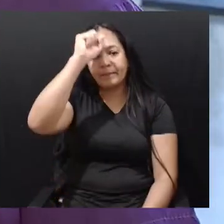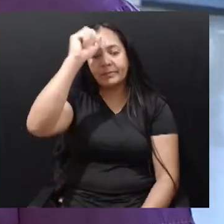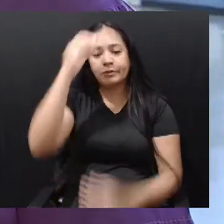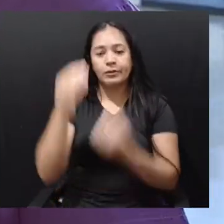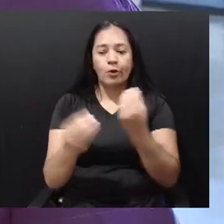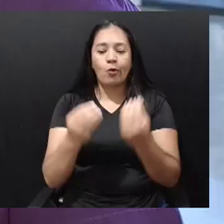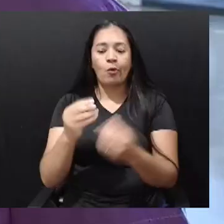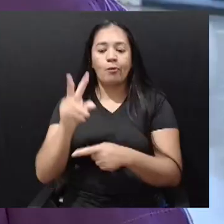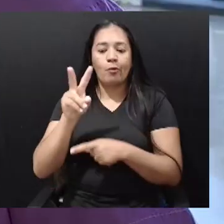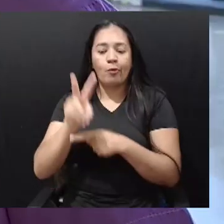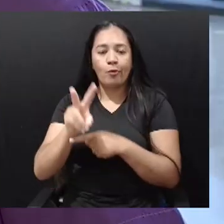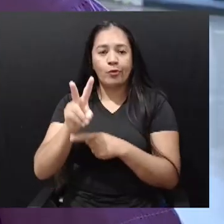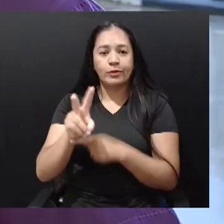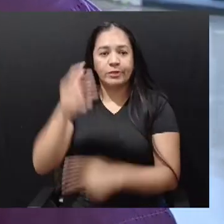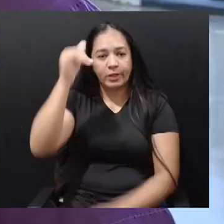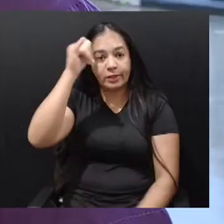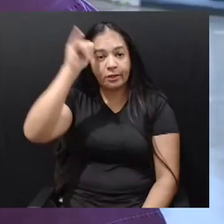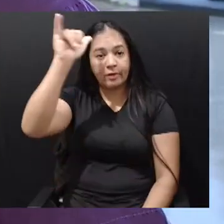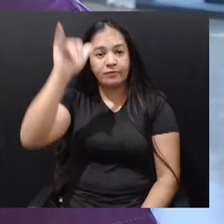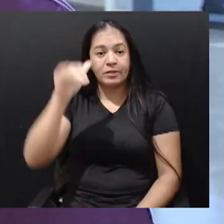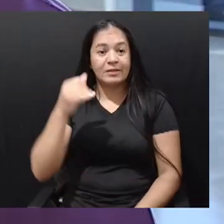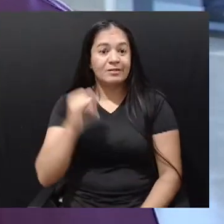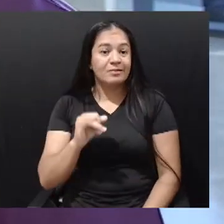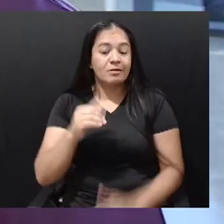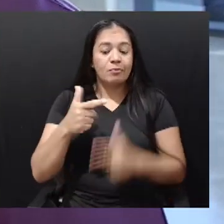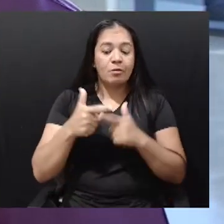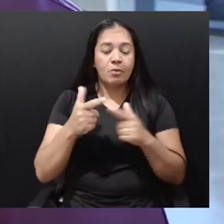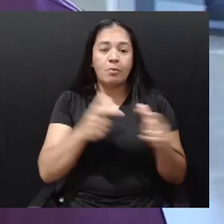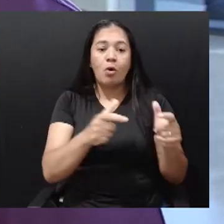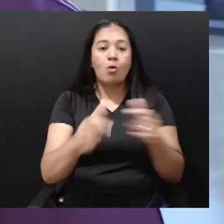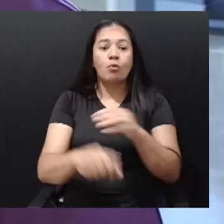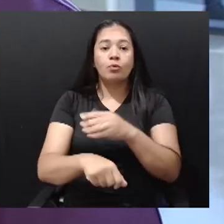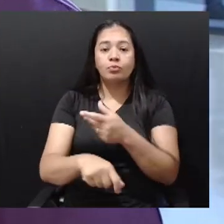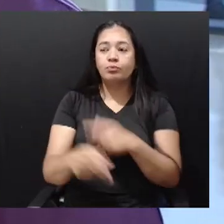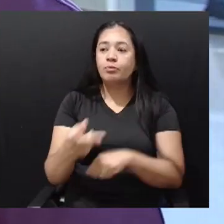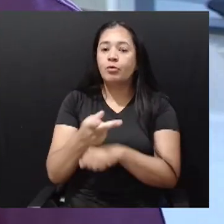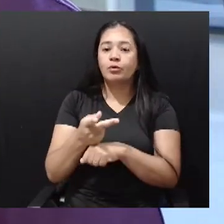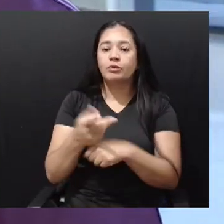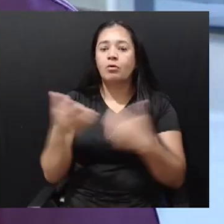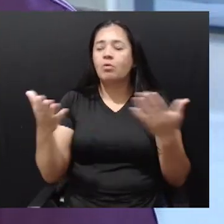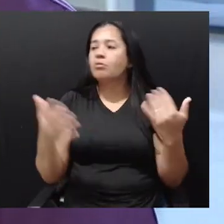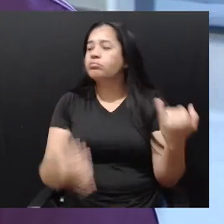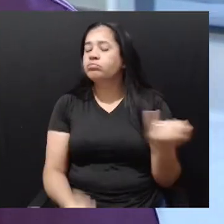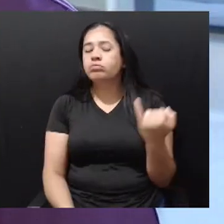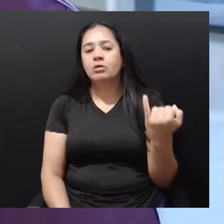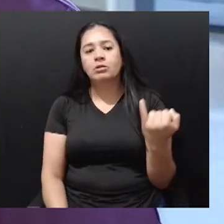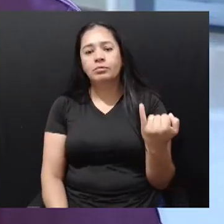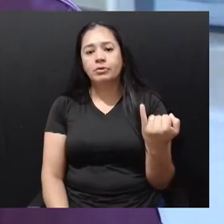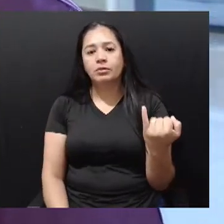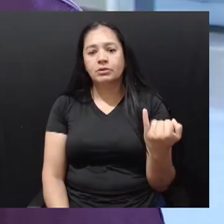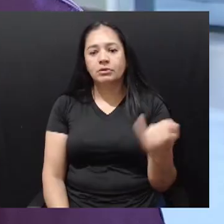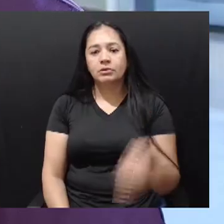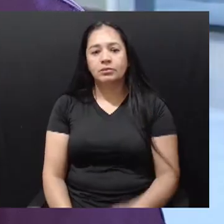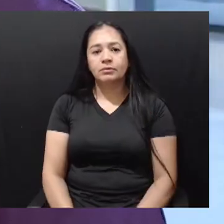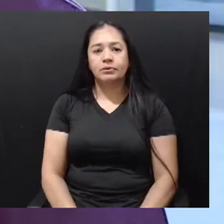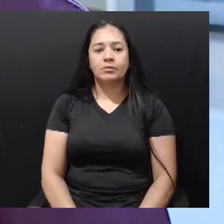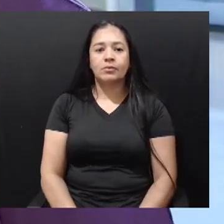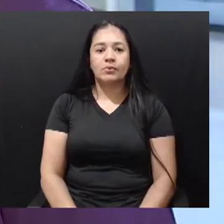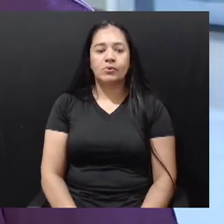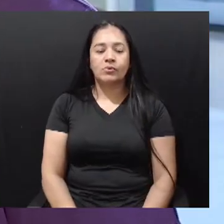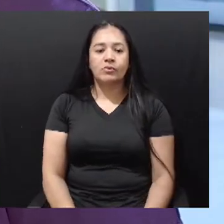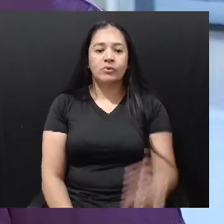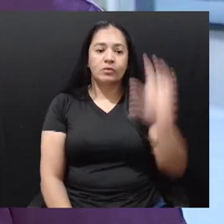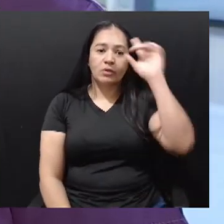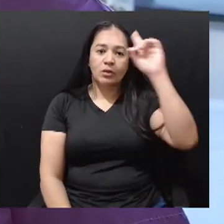quando tiver um problema, aonde procurar. Bom, qual a importância justamente, não só desse dia, mas de todo esse